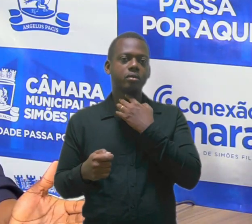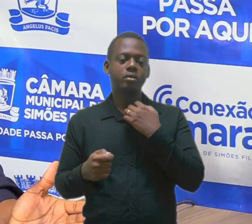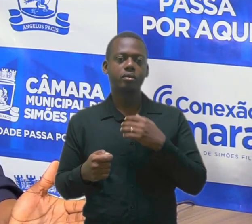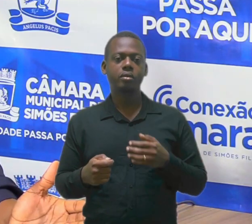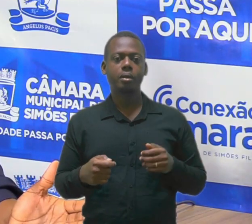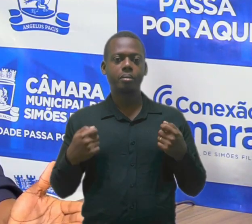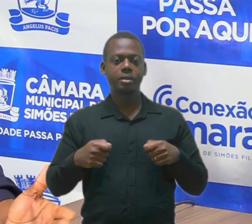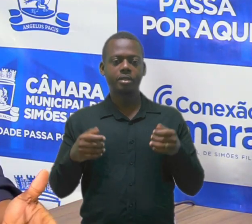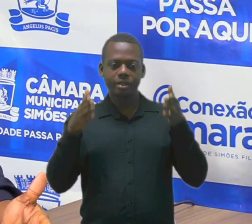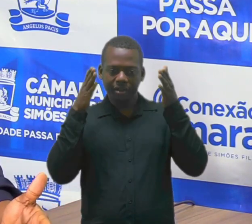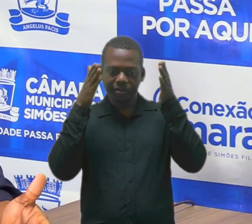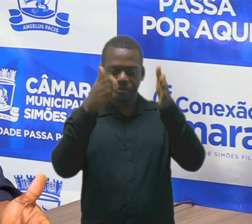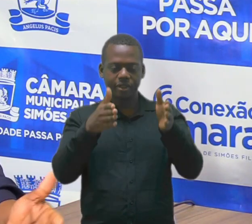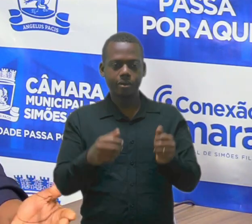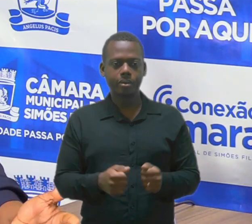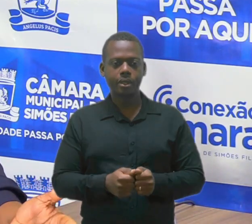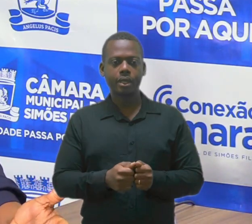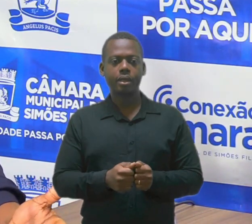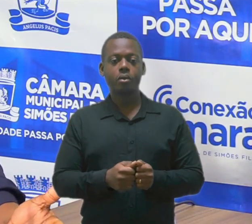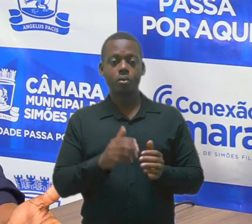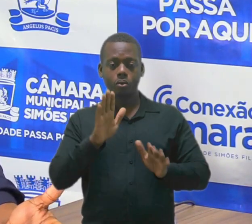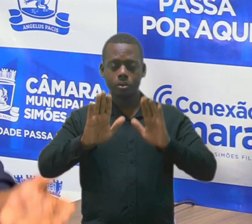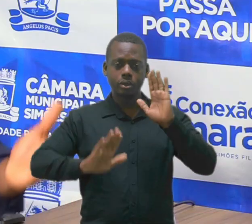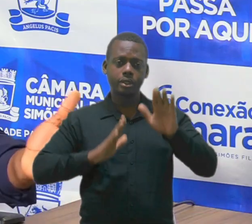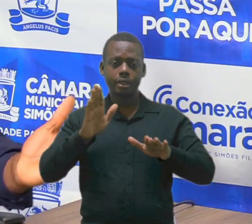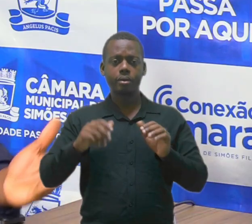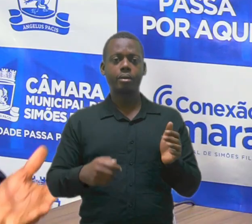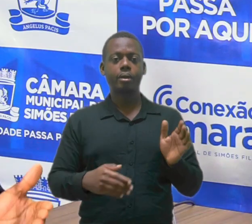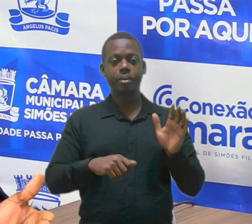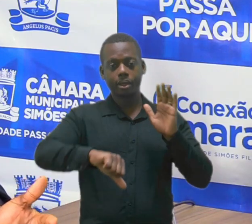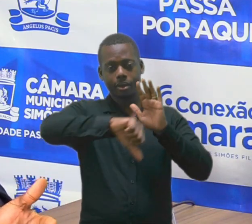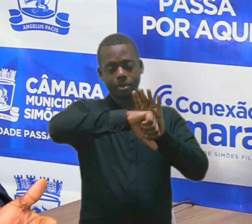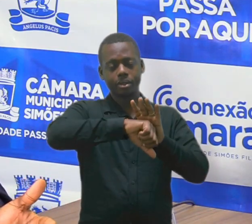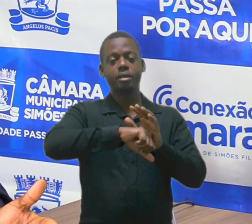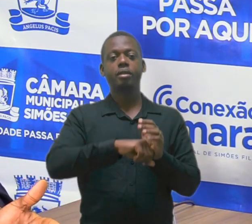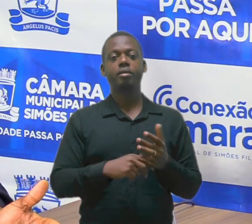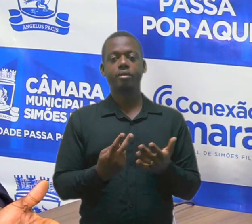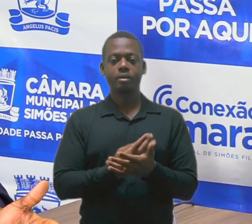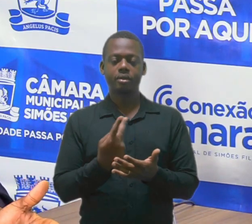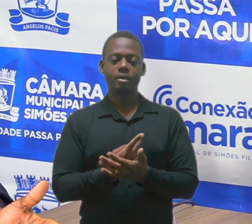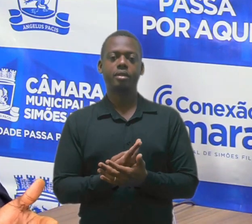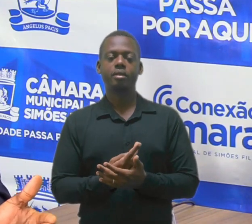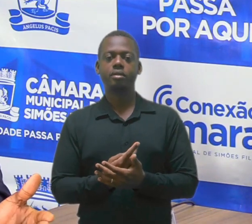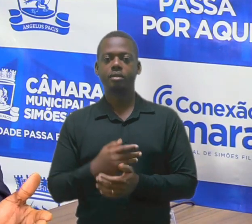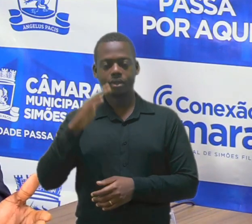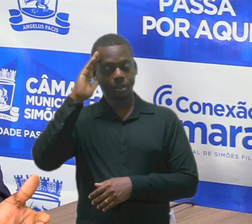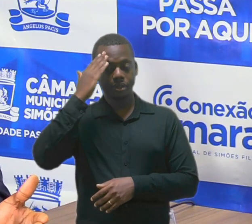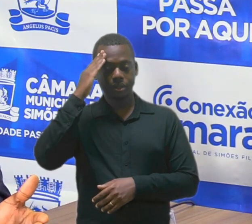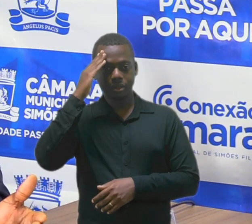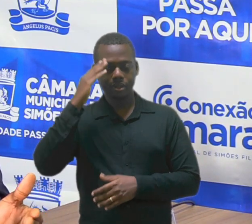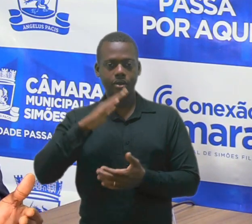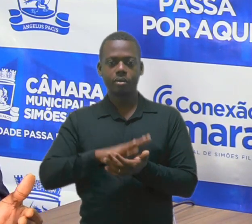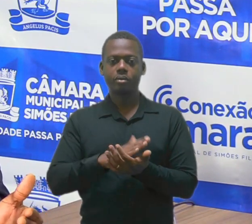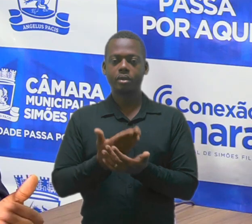você fala, porque senão você pode acusar uma pessoa, condená-la à prisão pelo que você está interpretando. Sim. Você entende? Então, o intérprete